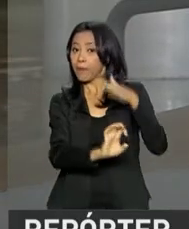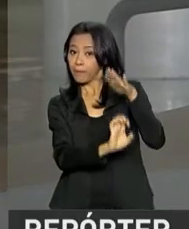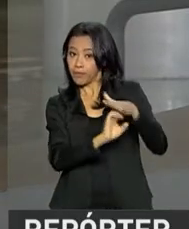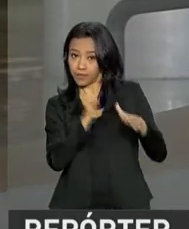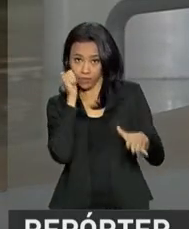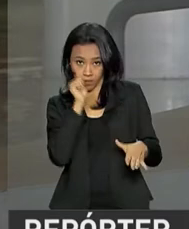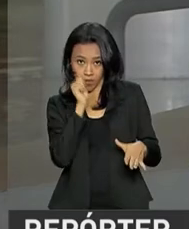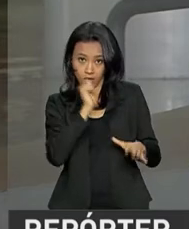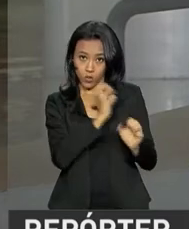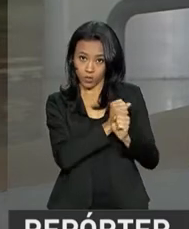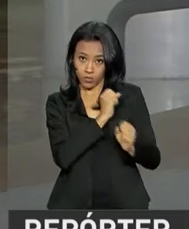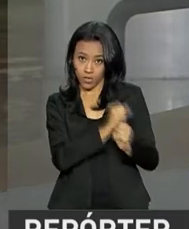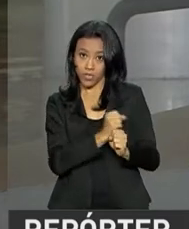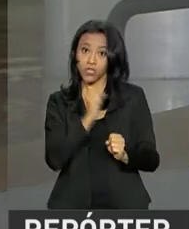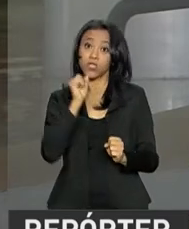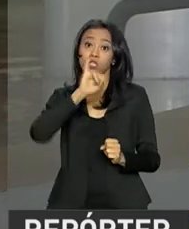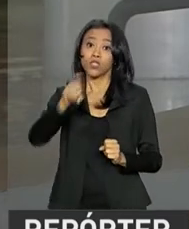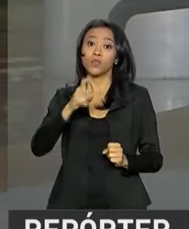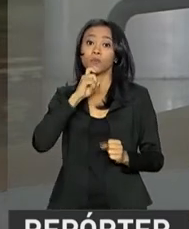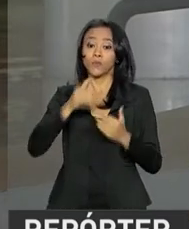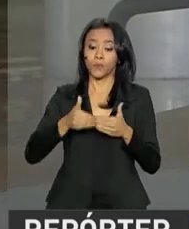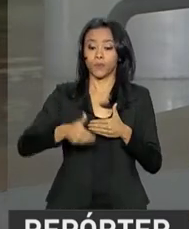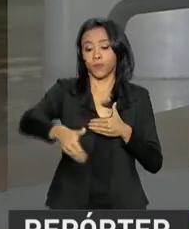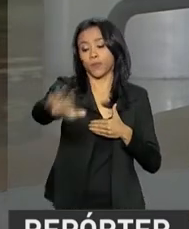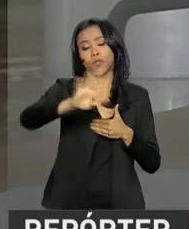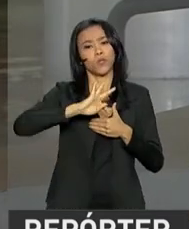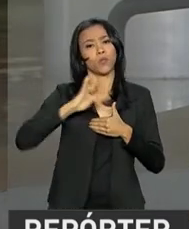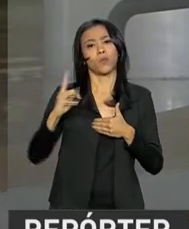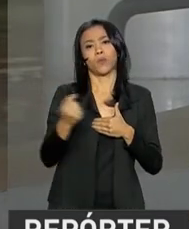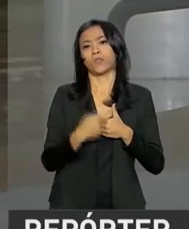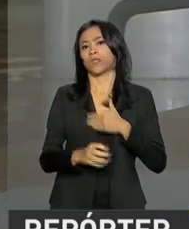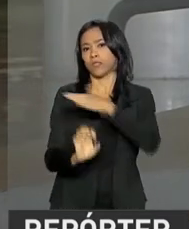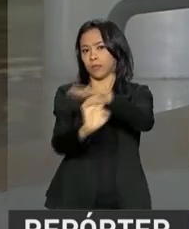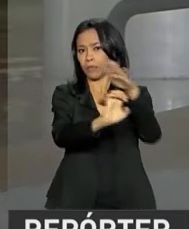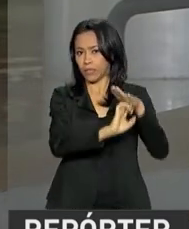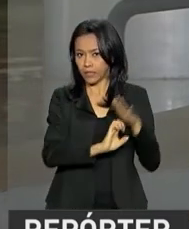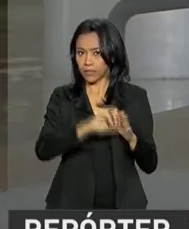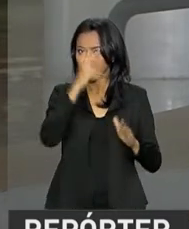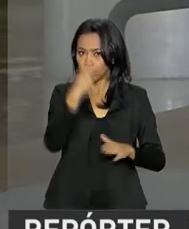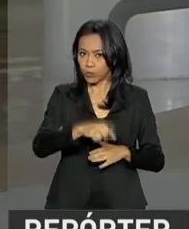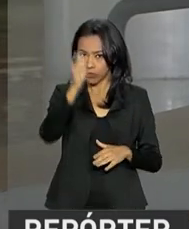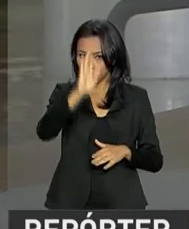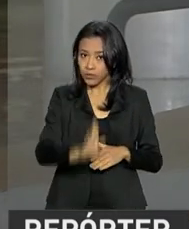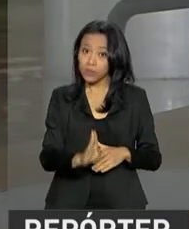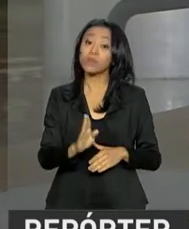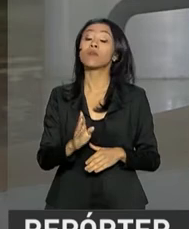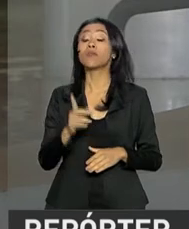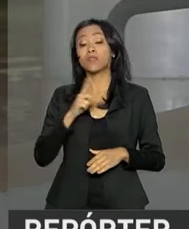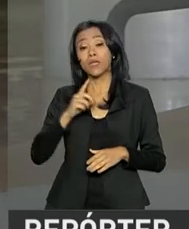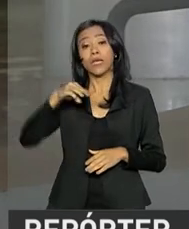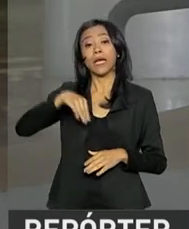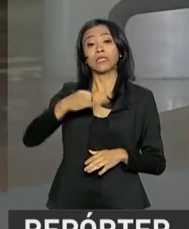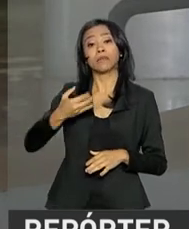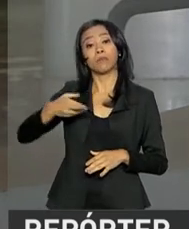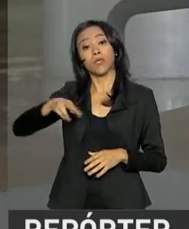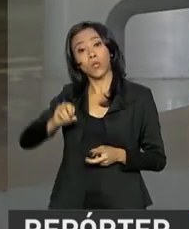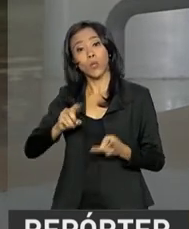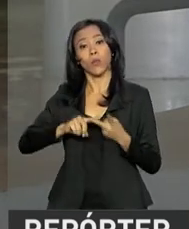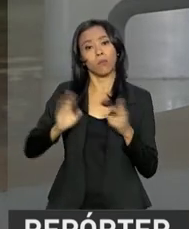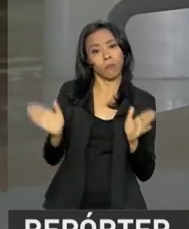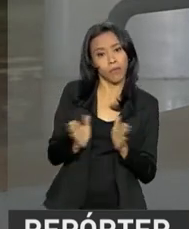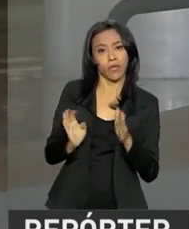vanda a partir de julho todas as empresas privadas brasileiras incluindo as micros e pequenas empresas